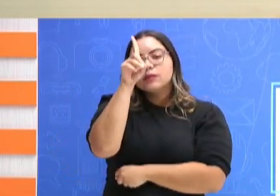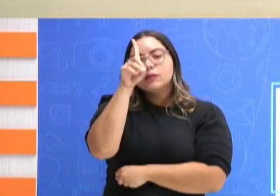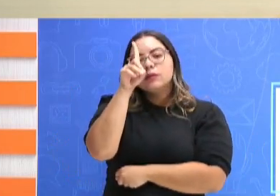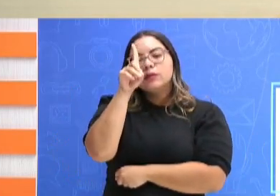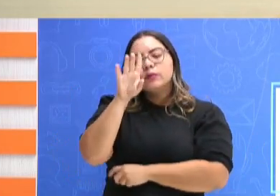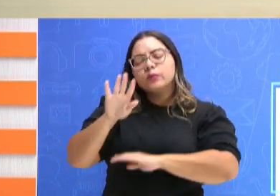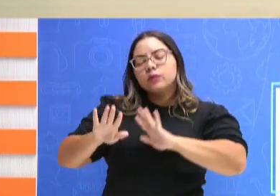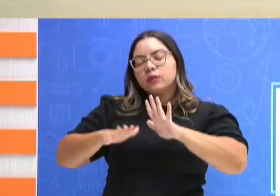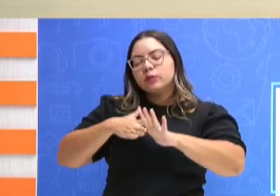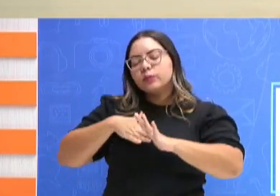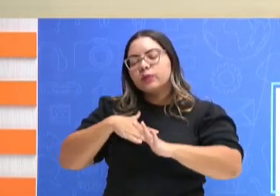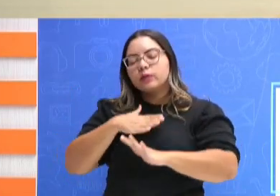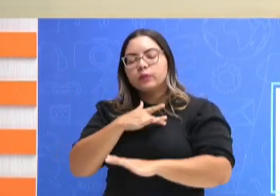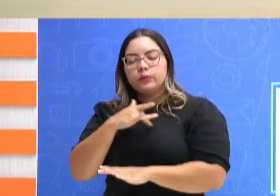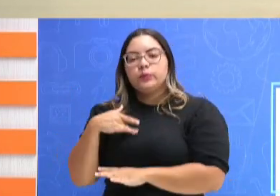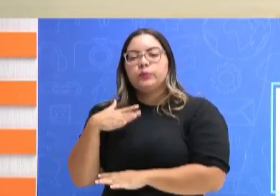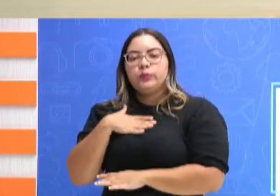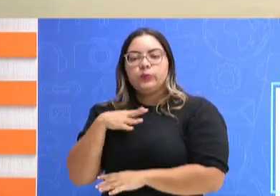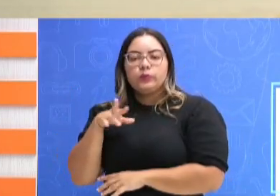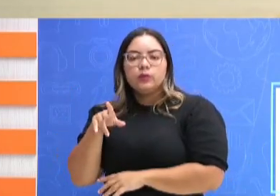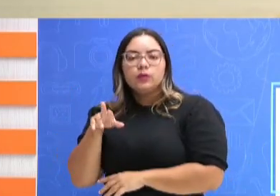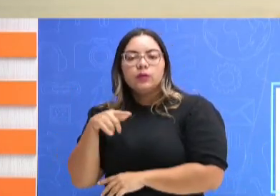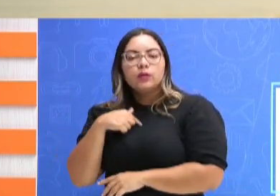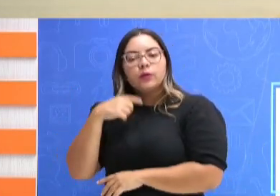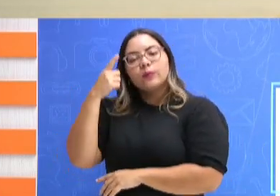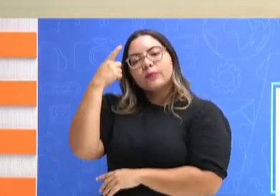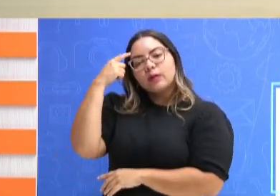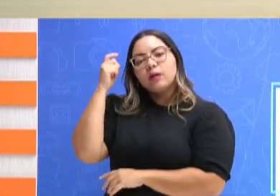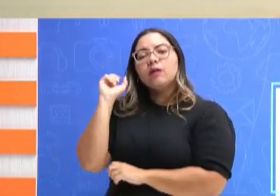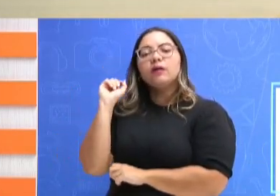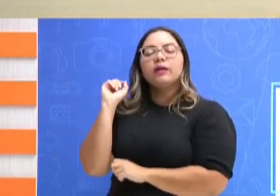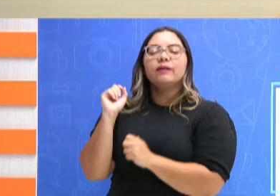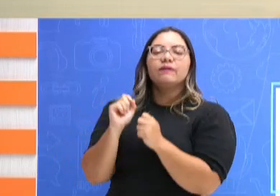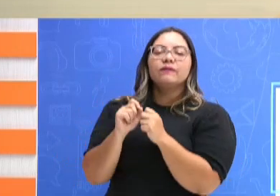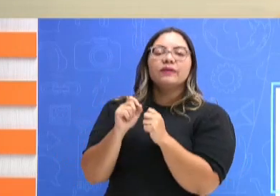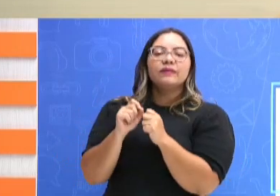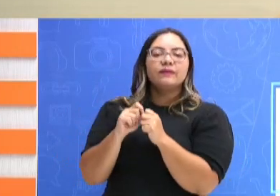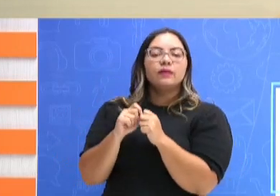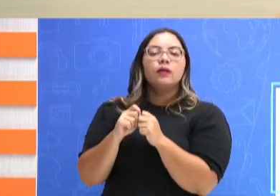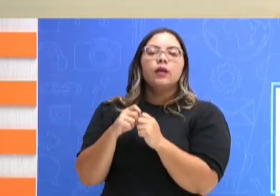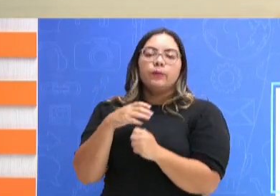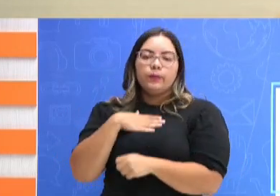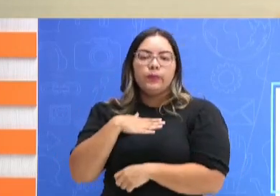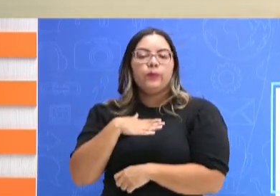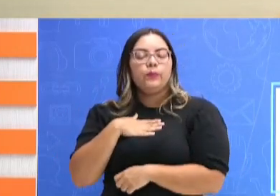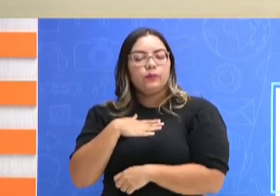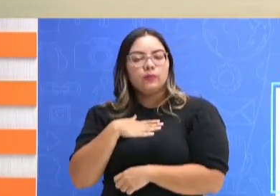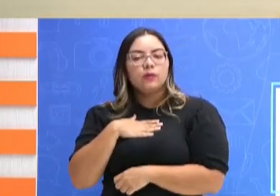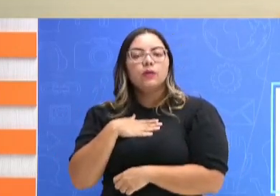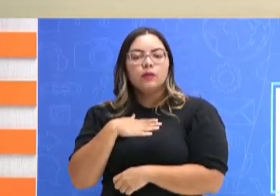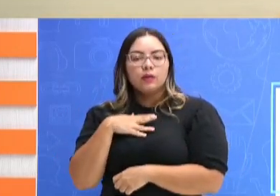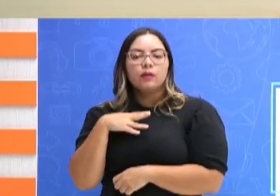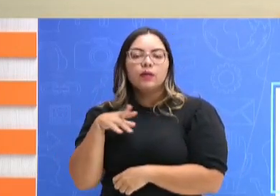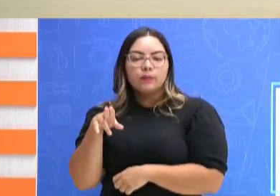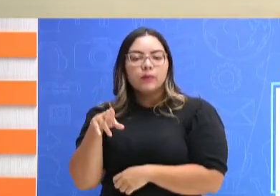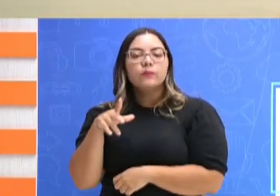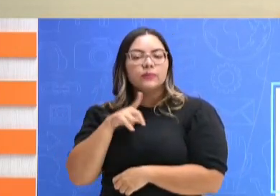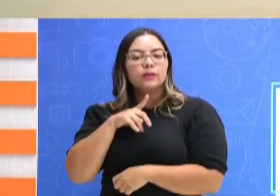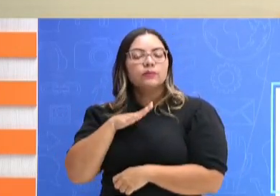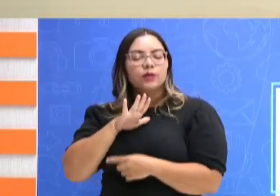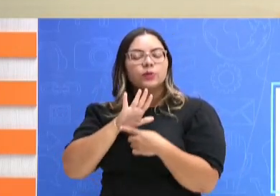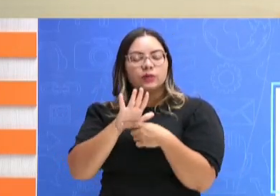tentando cuidar do meu irmão, eu estava pensando com ele o que eu podia fazer para enaltecer, e ele tem me ajudado. Através das suas